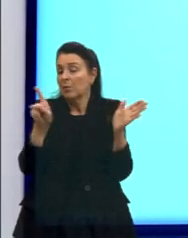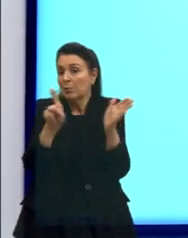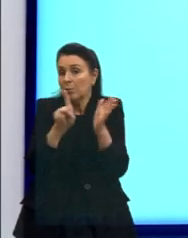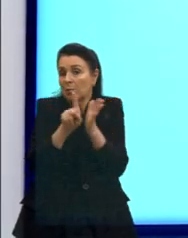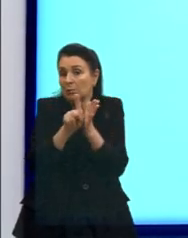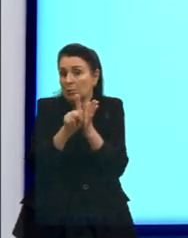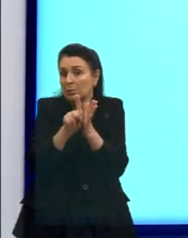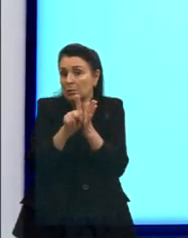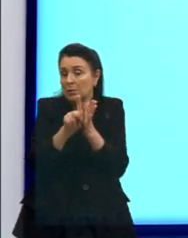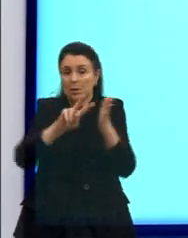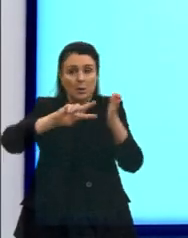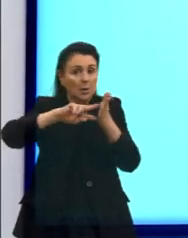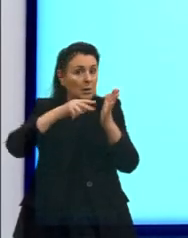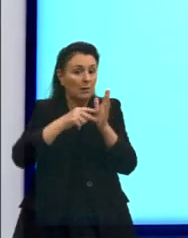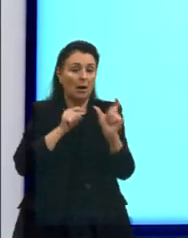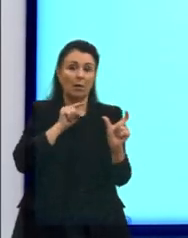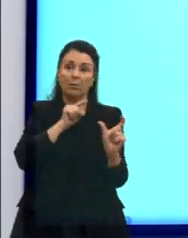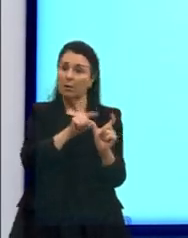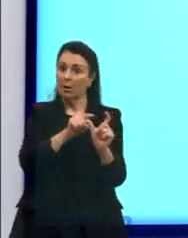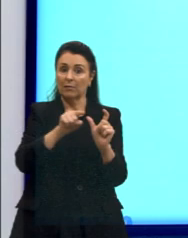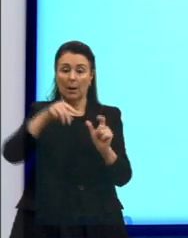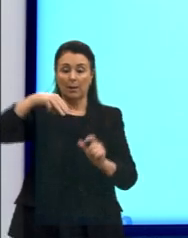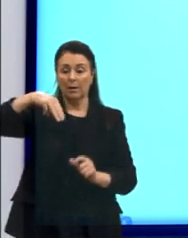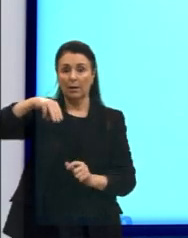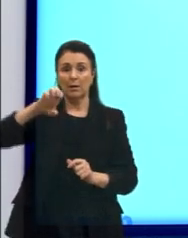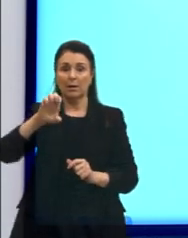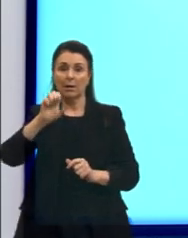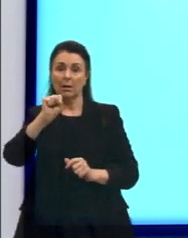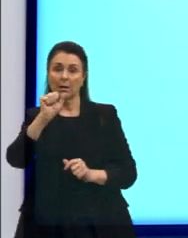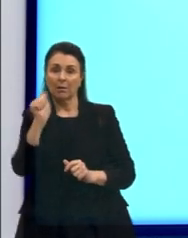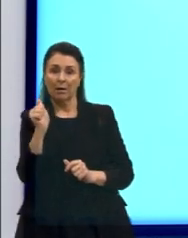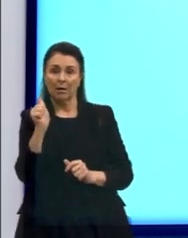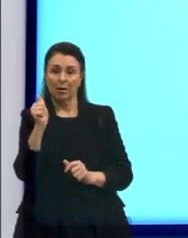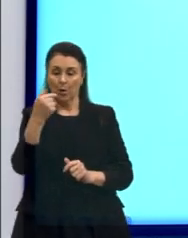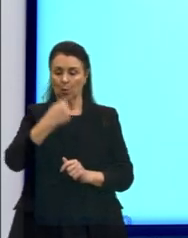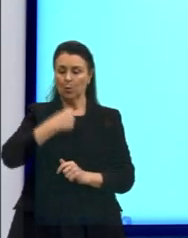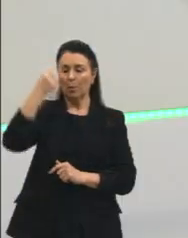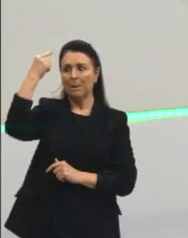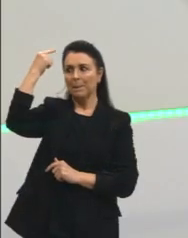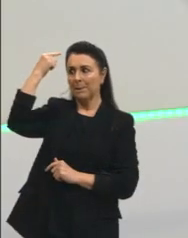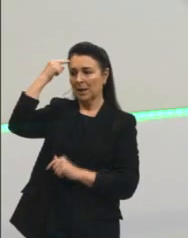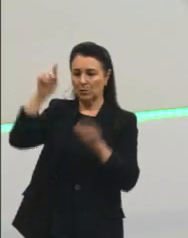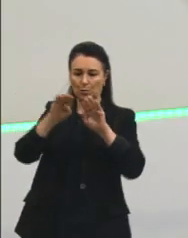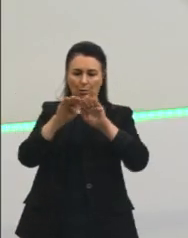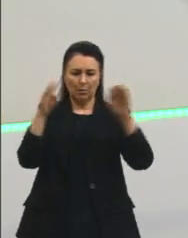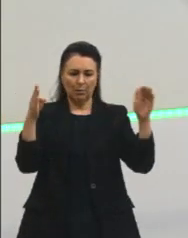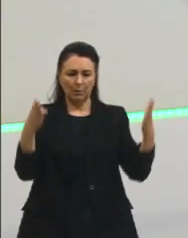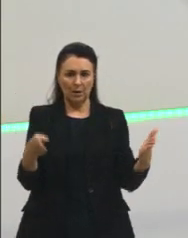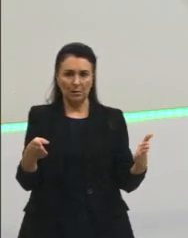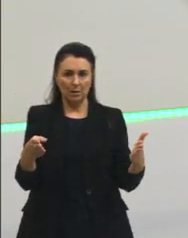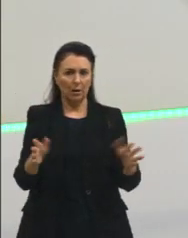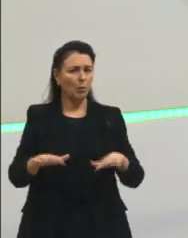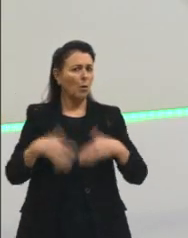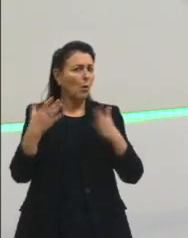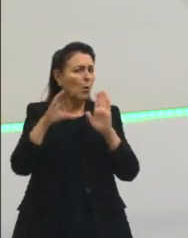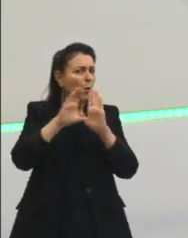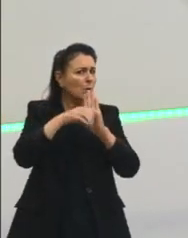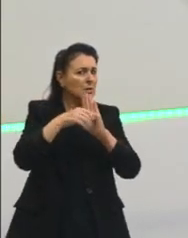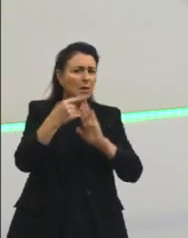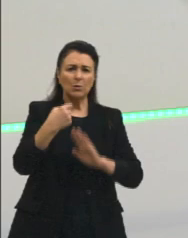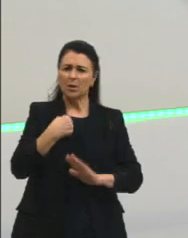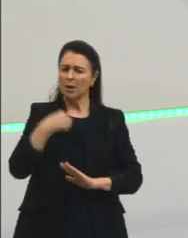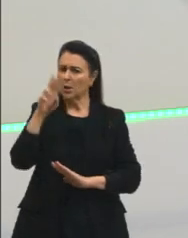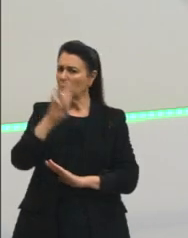significa a palavra mesa quando eu penso em mesa Qual é o conceito que eu